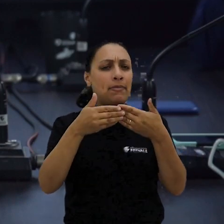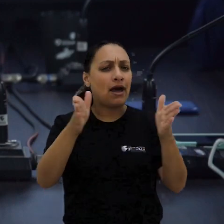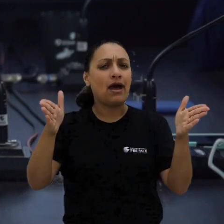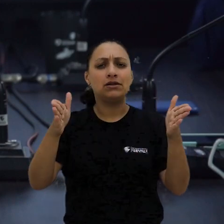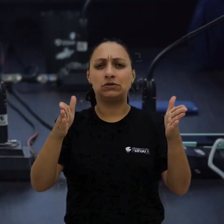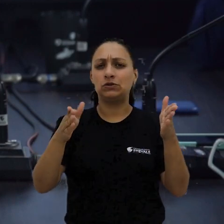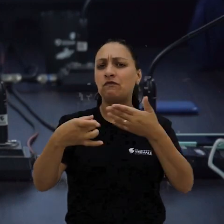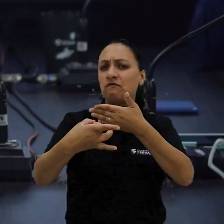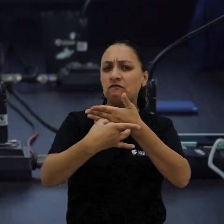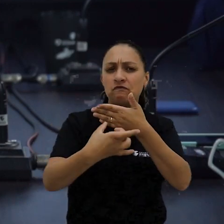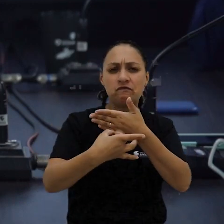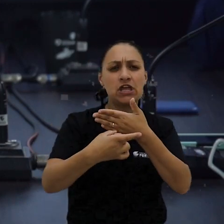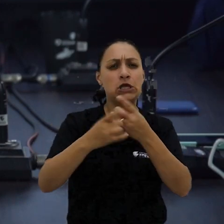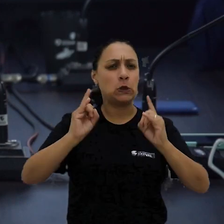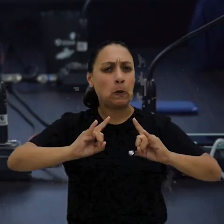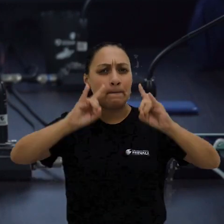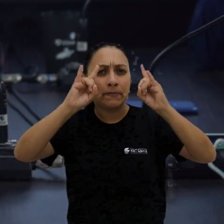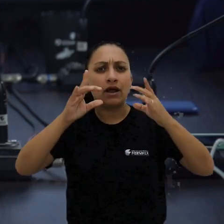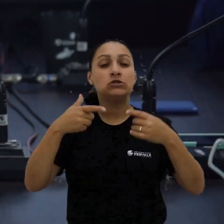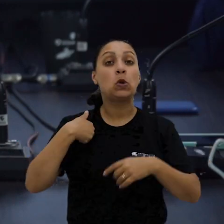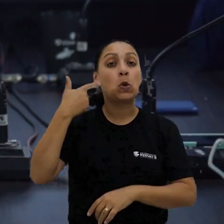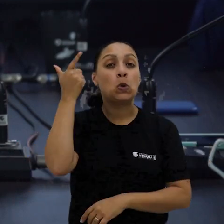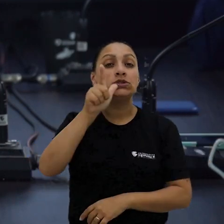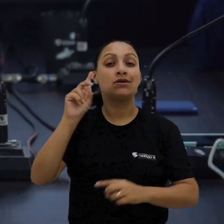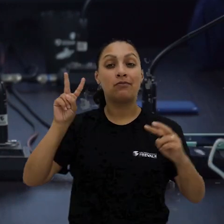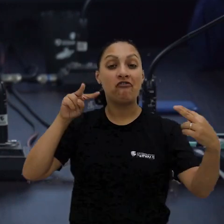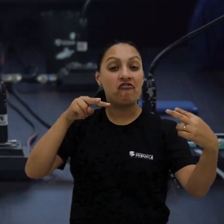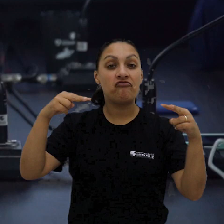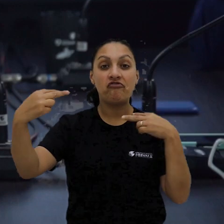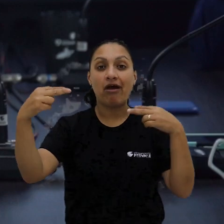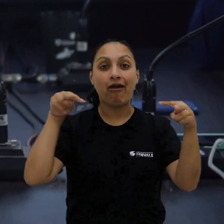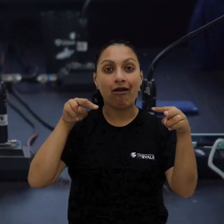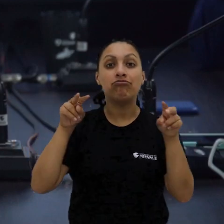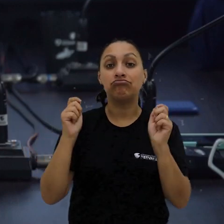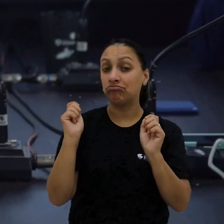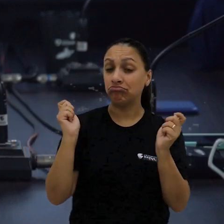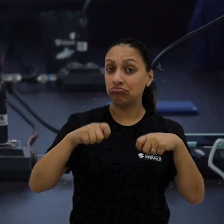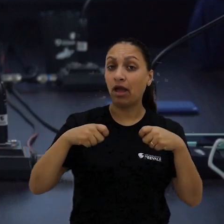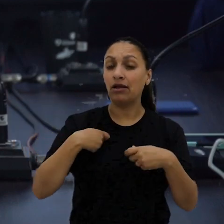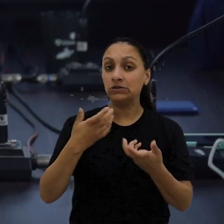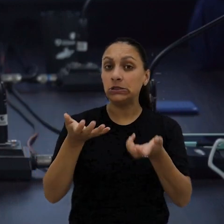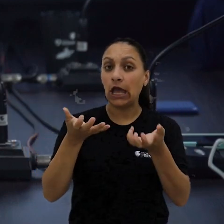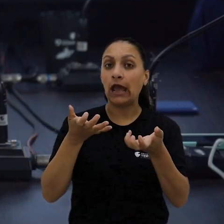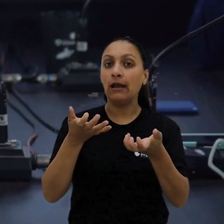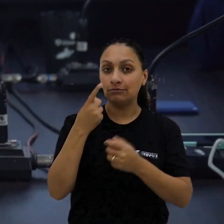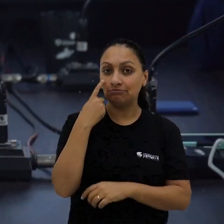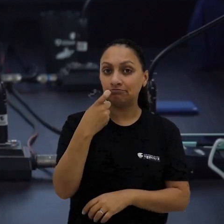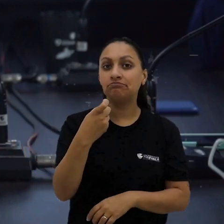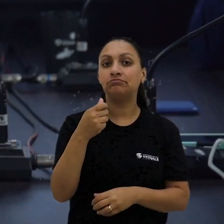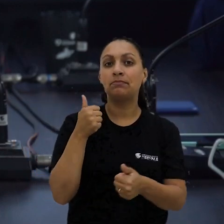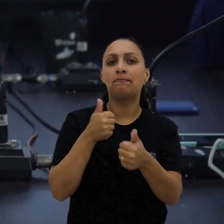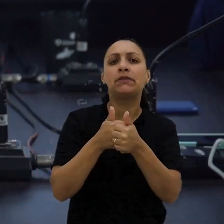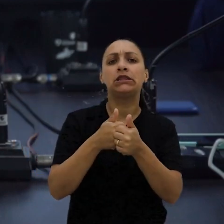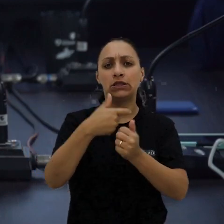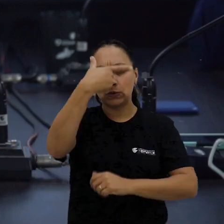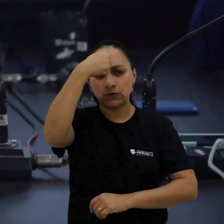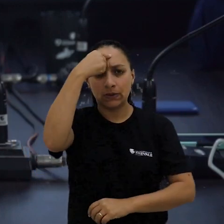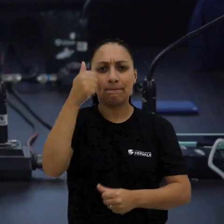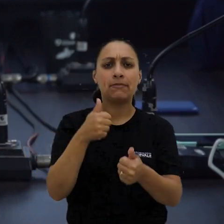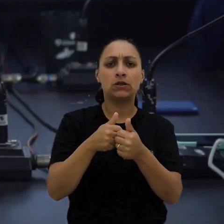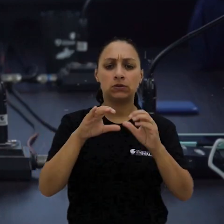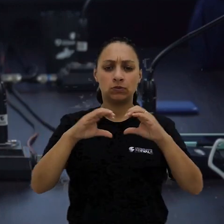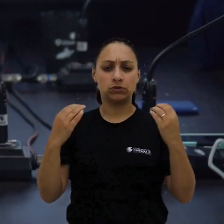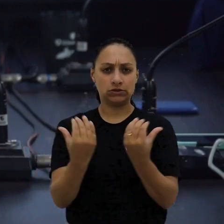todo nessa configuração de vidro, para que a gente consiga se ver. E a ilustração do que a gente quer de fato, né, tá perto da universidade, tá perto